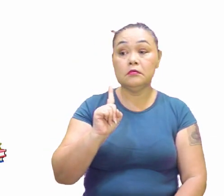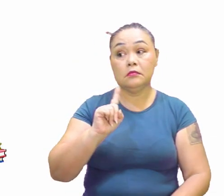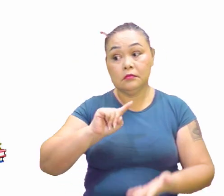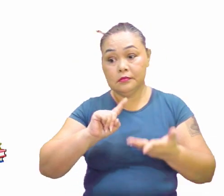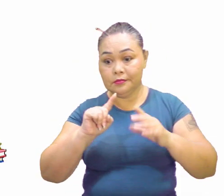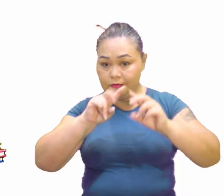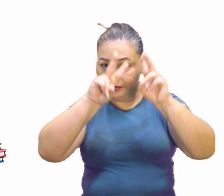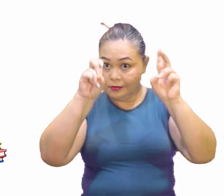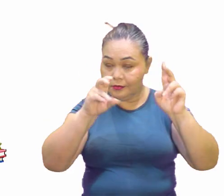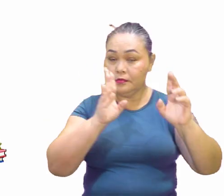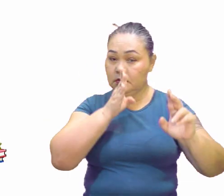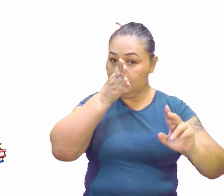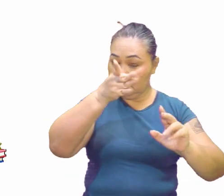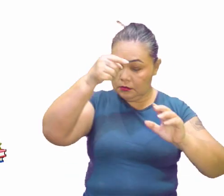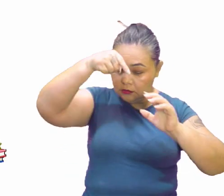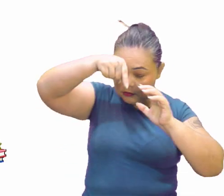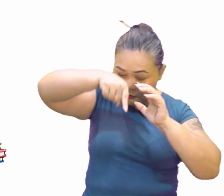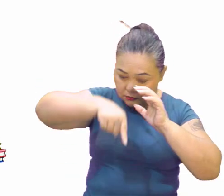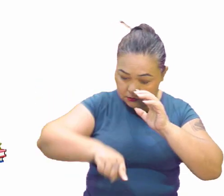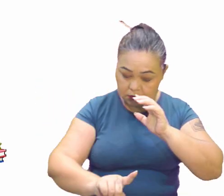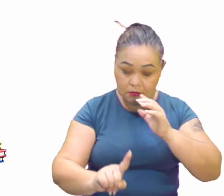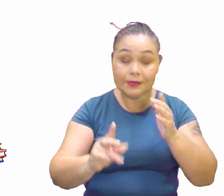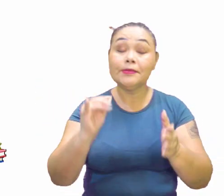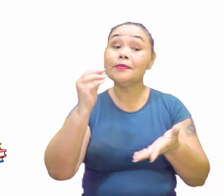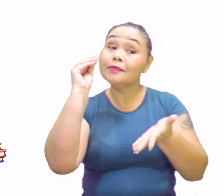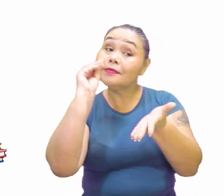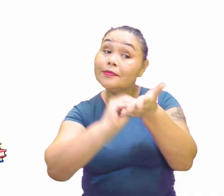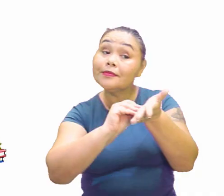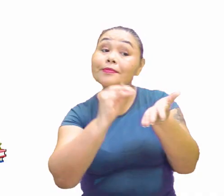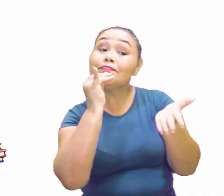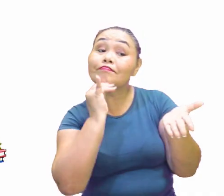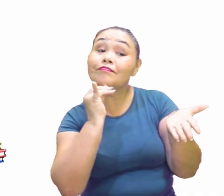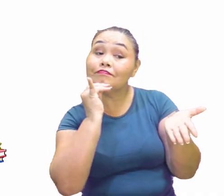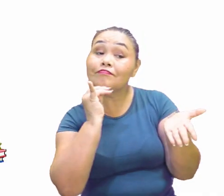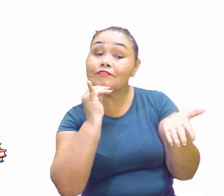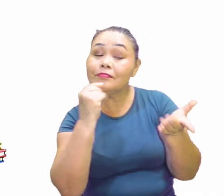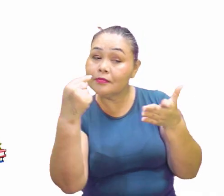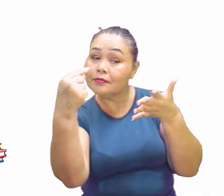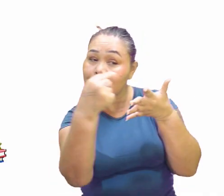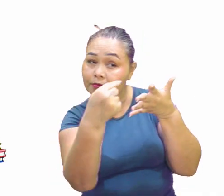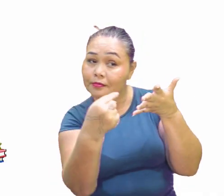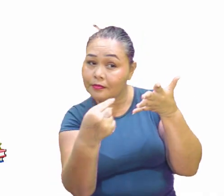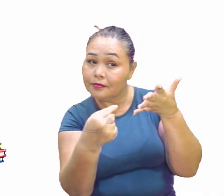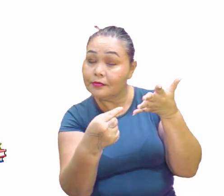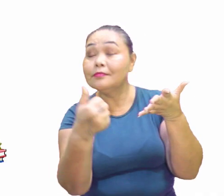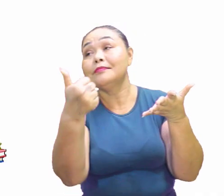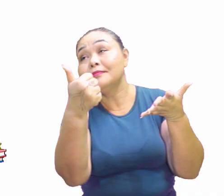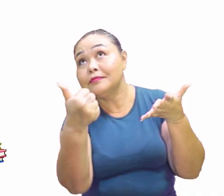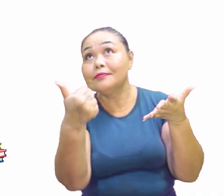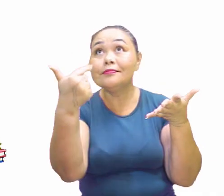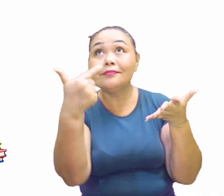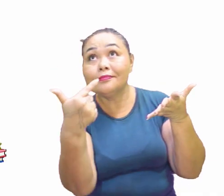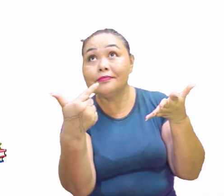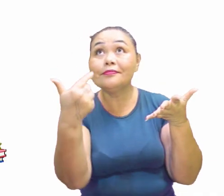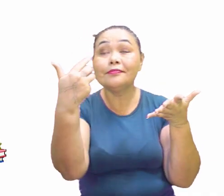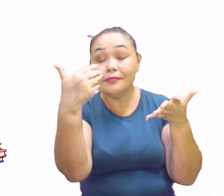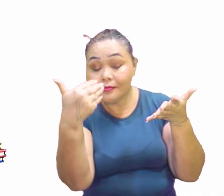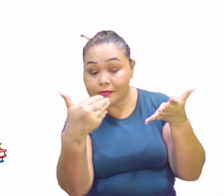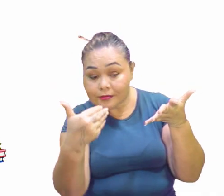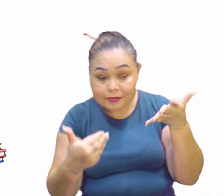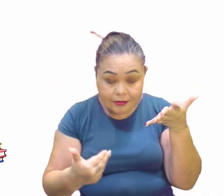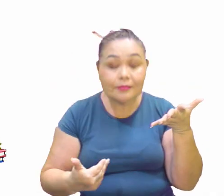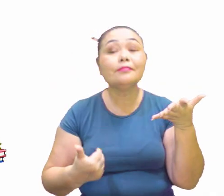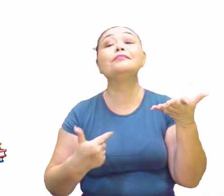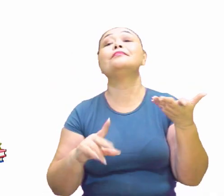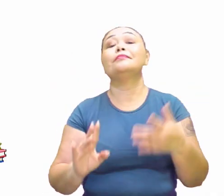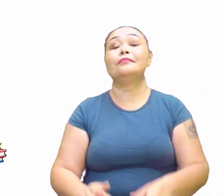tema, você se aprofunda colocando os exemplos e até pontuando, né? Em primeiro, em segundo, e aí você vai